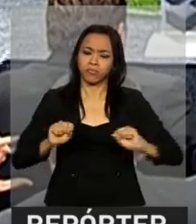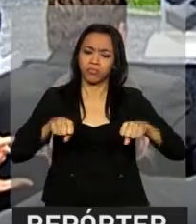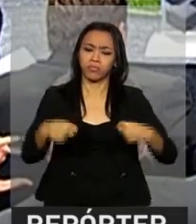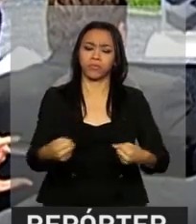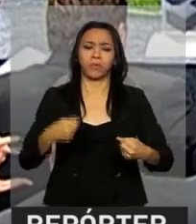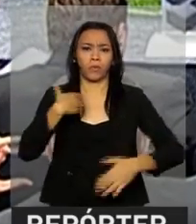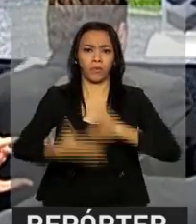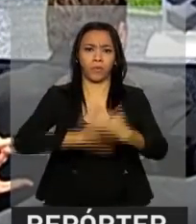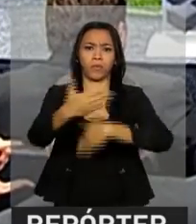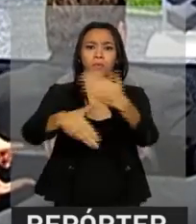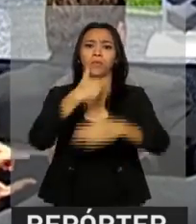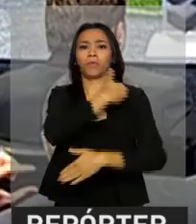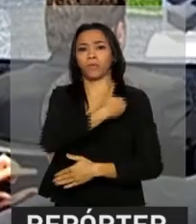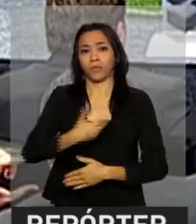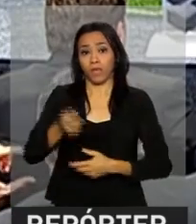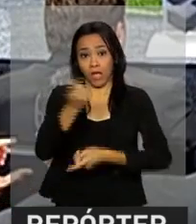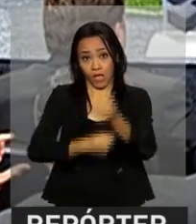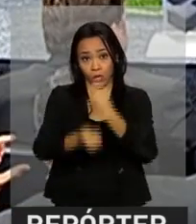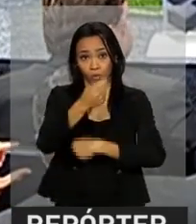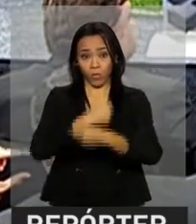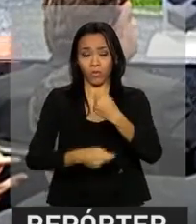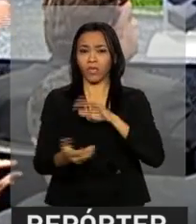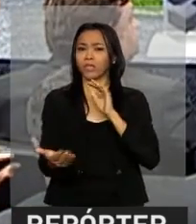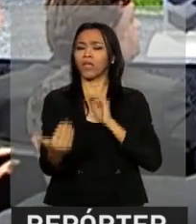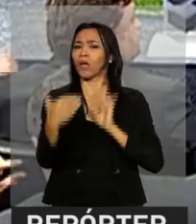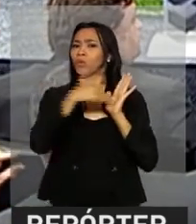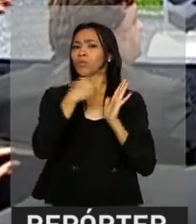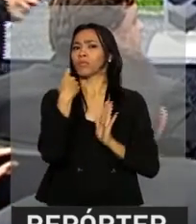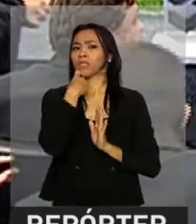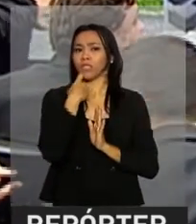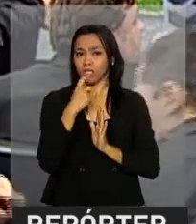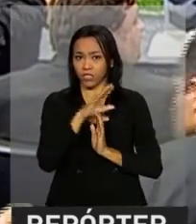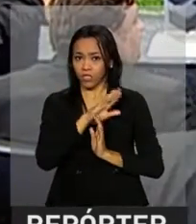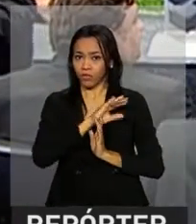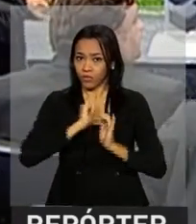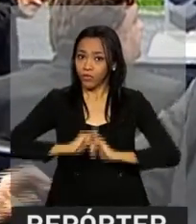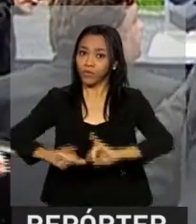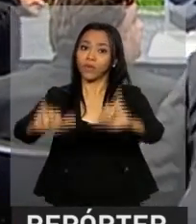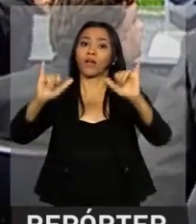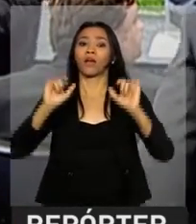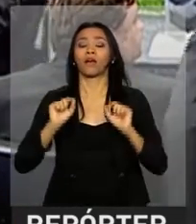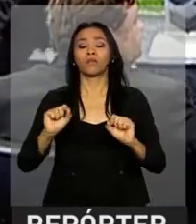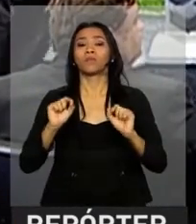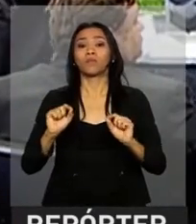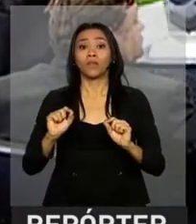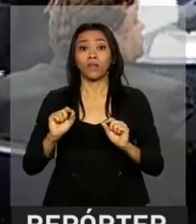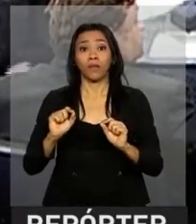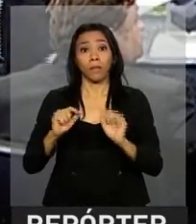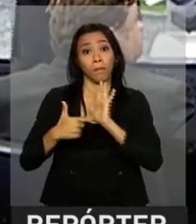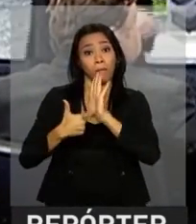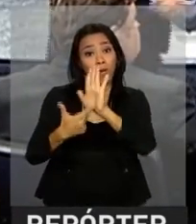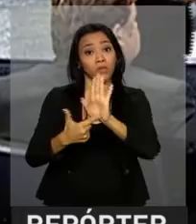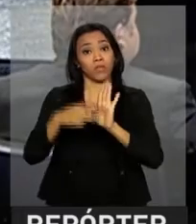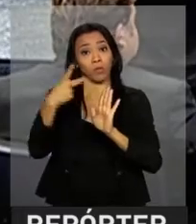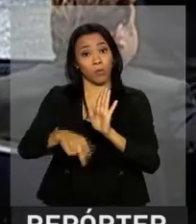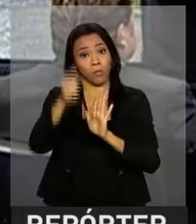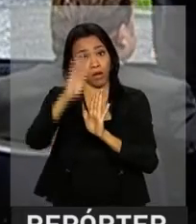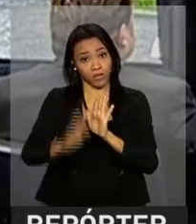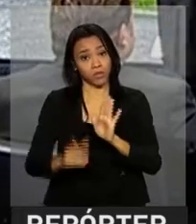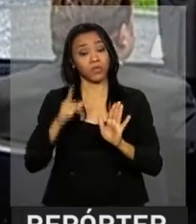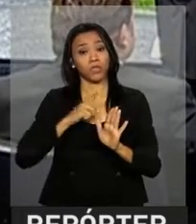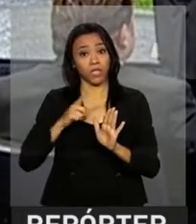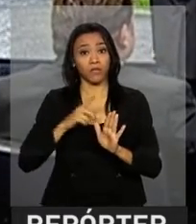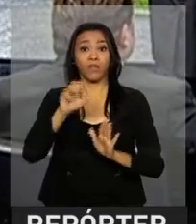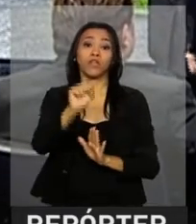brasileira. Dados da última sexta-feira, divulgados pelo Ministério do Comércio, Indústria e Serviços, mostram que o Brasil teve um